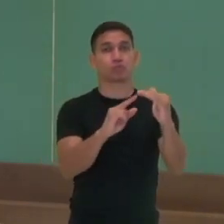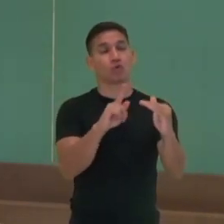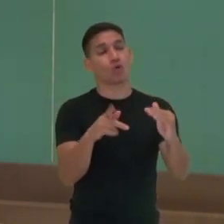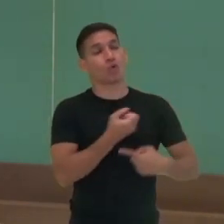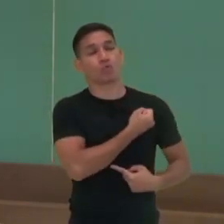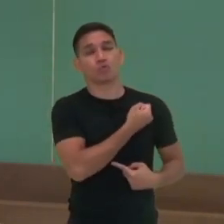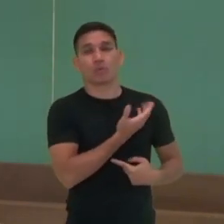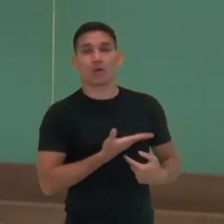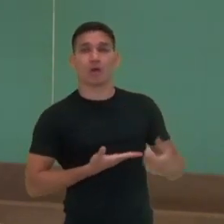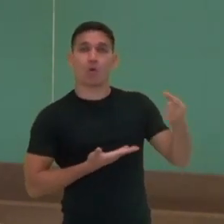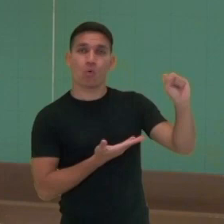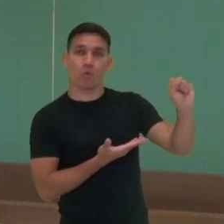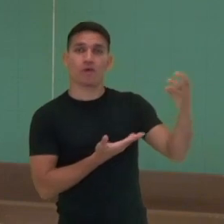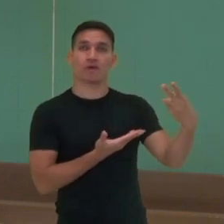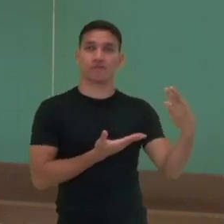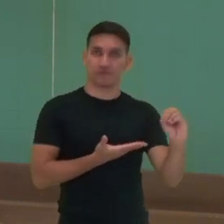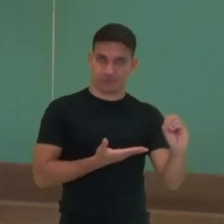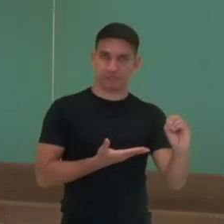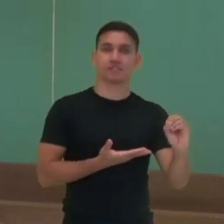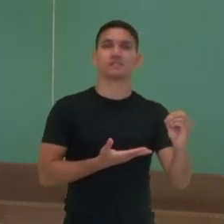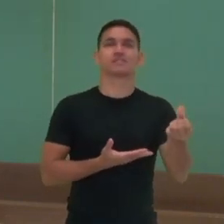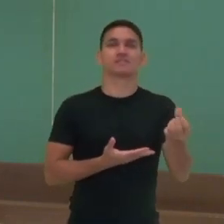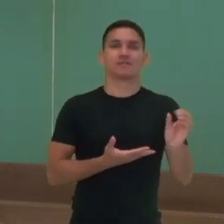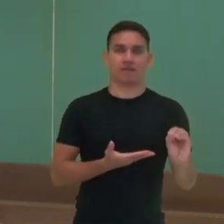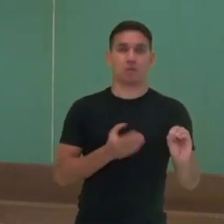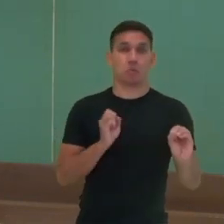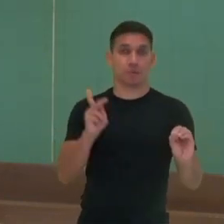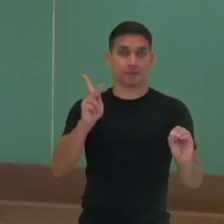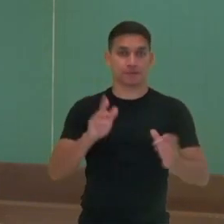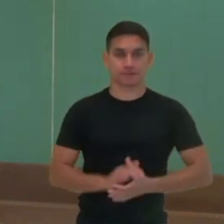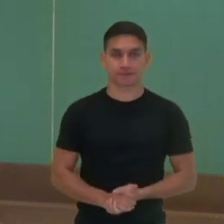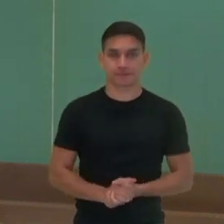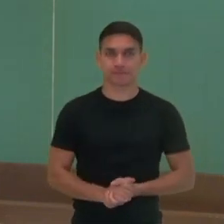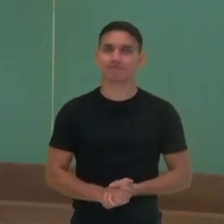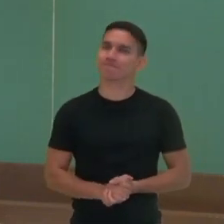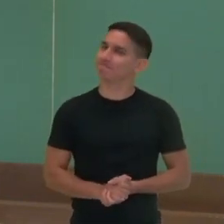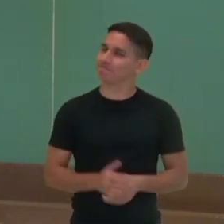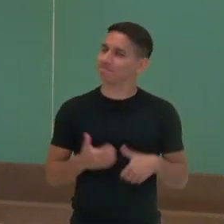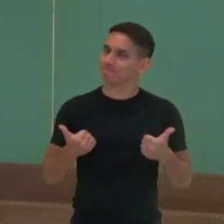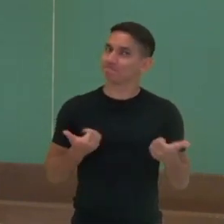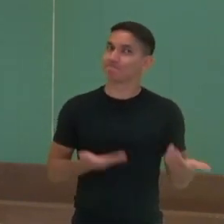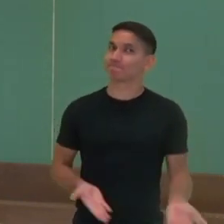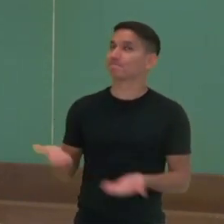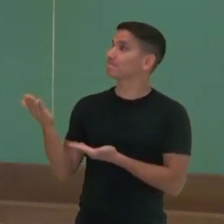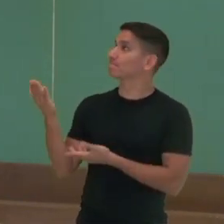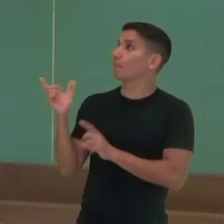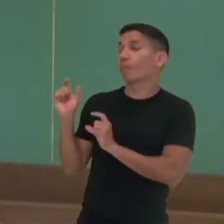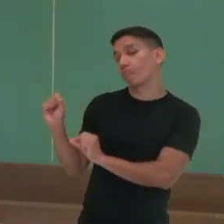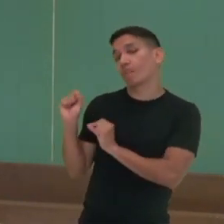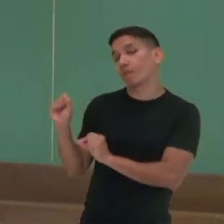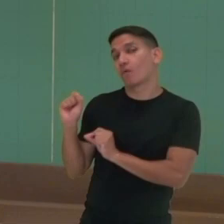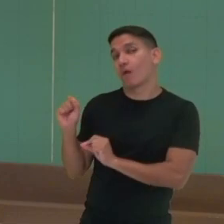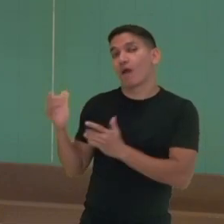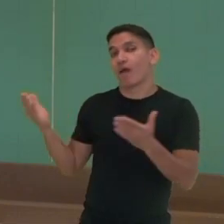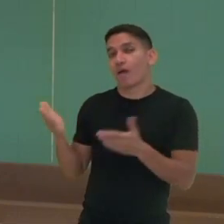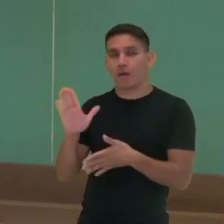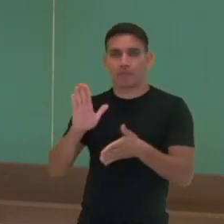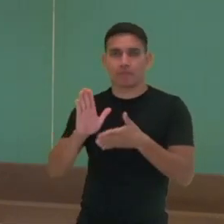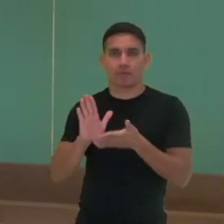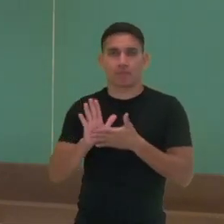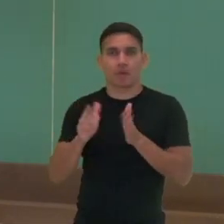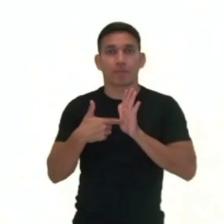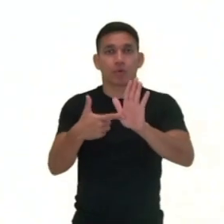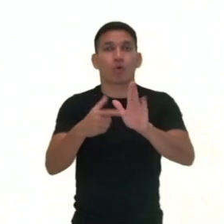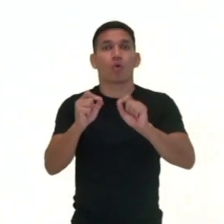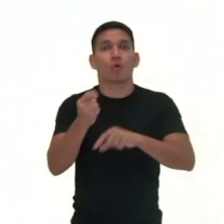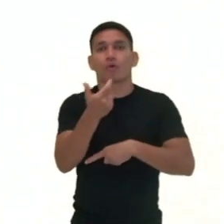valores 8, 20 e 60, ok? Certo? Bom, aqui nós temos